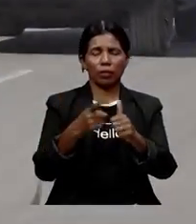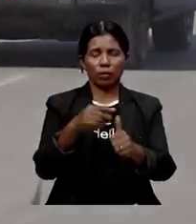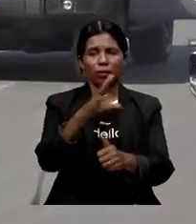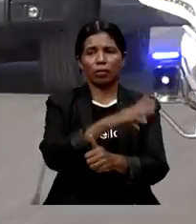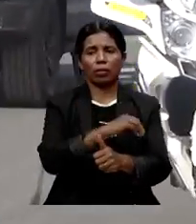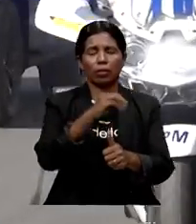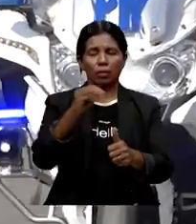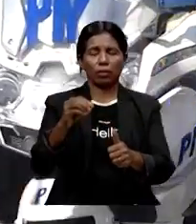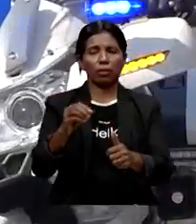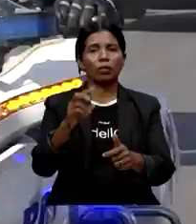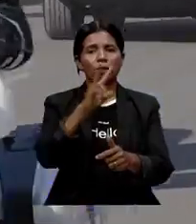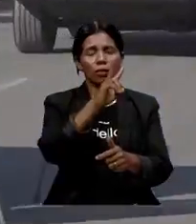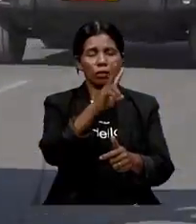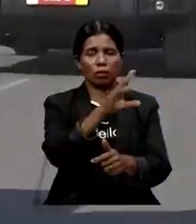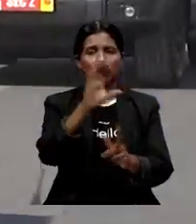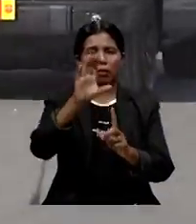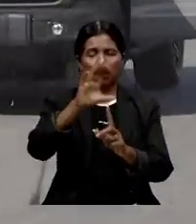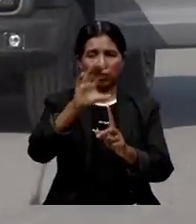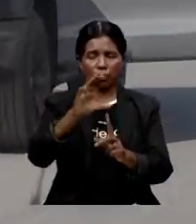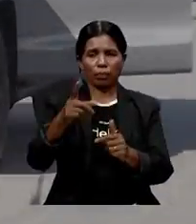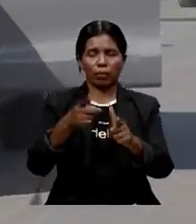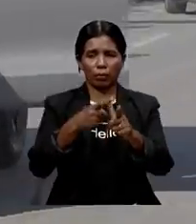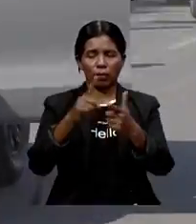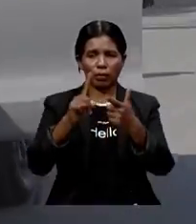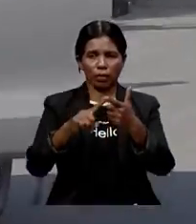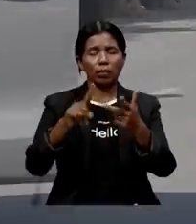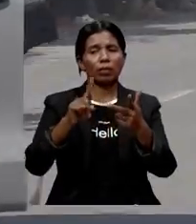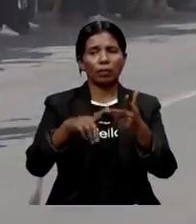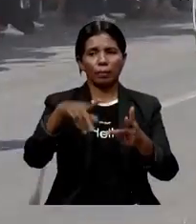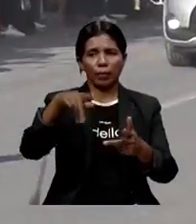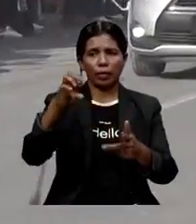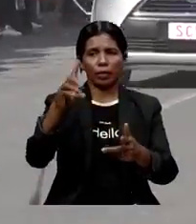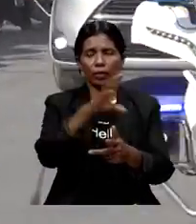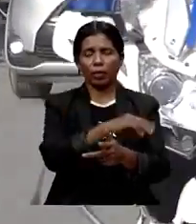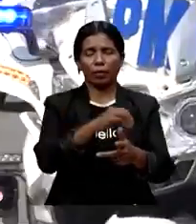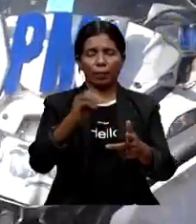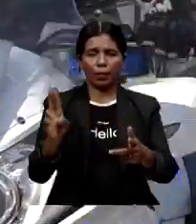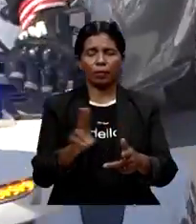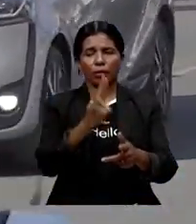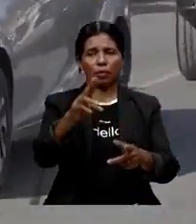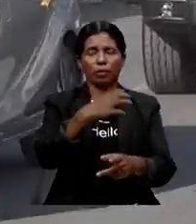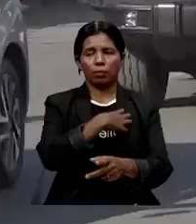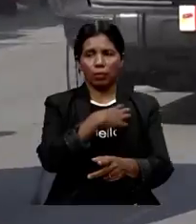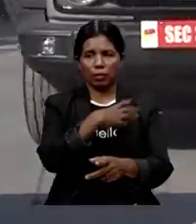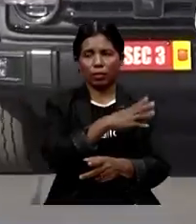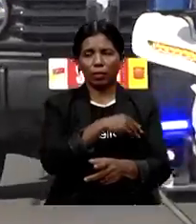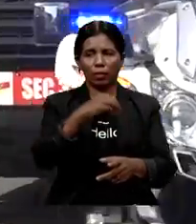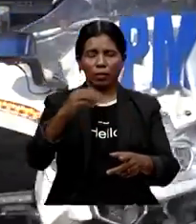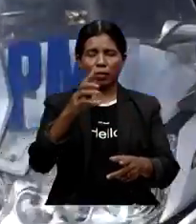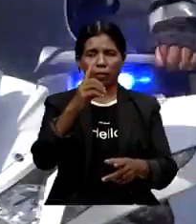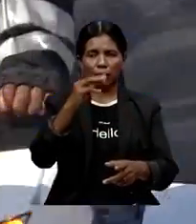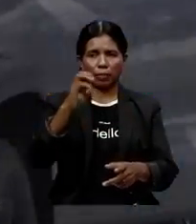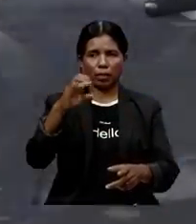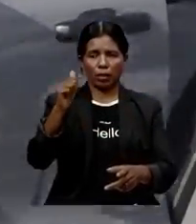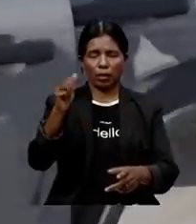segundo, o segundo comandante geral Penetele, comissário Pedro Belo, comandante unidade especial polícia, superintendente Damião